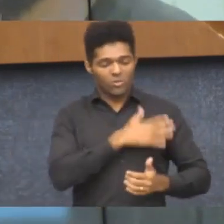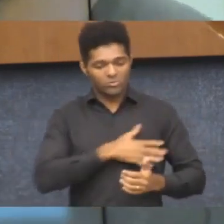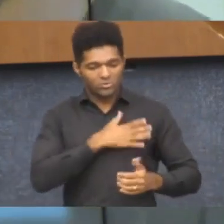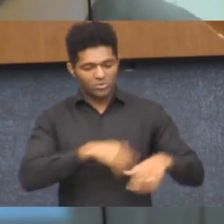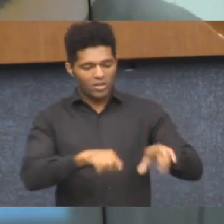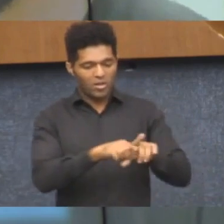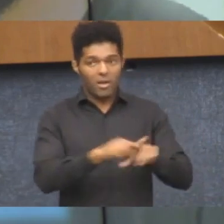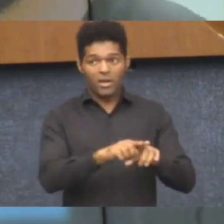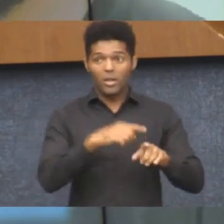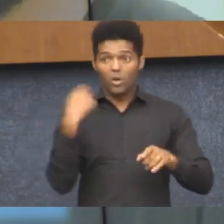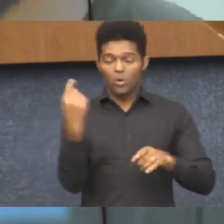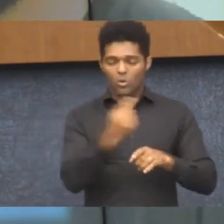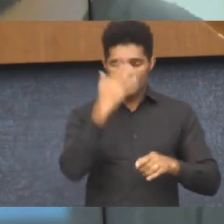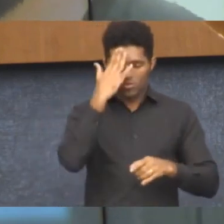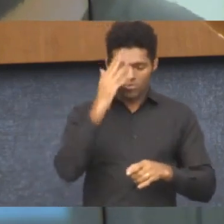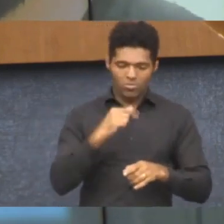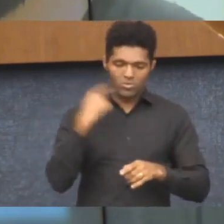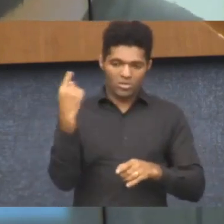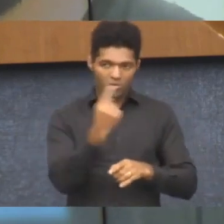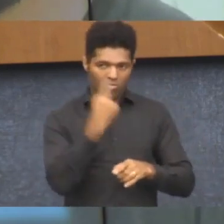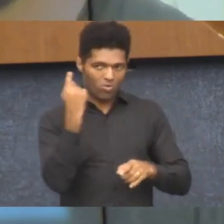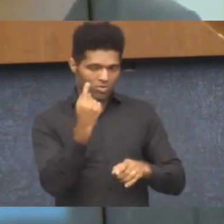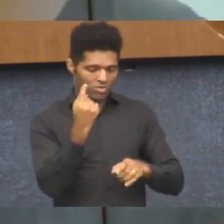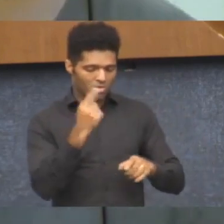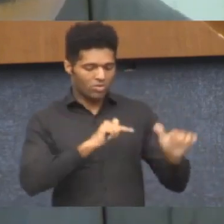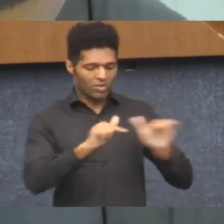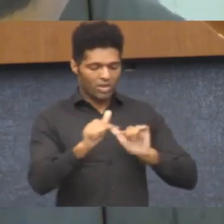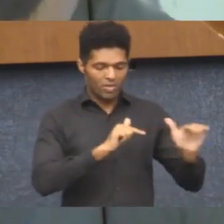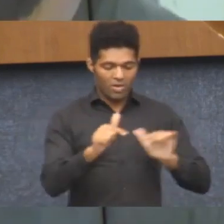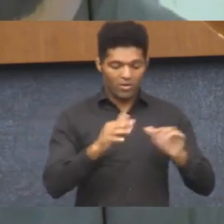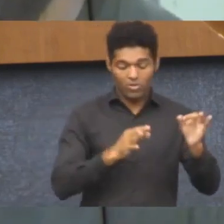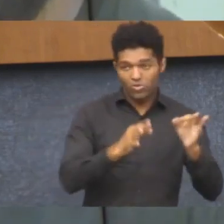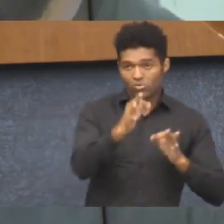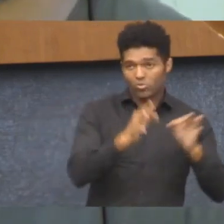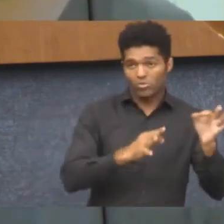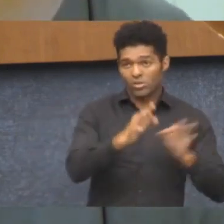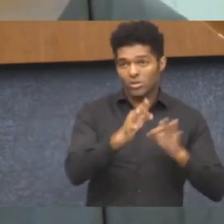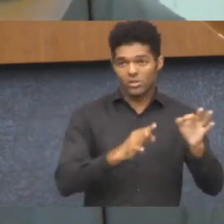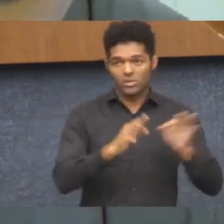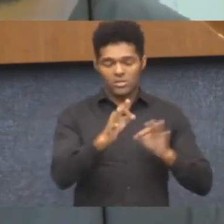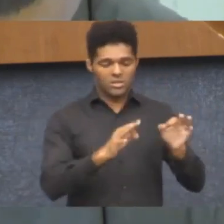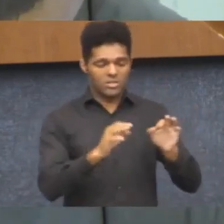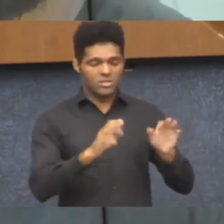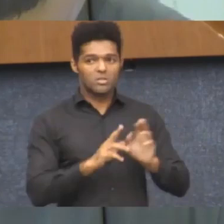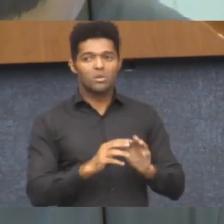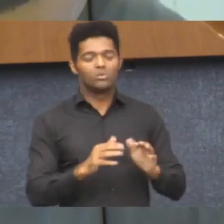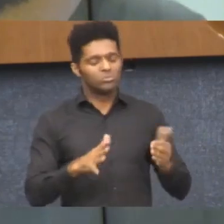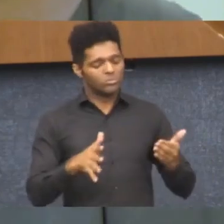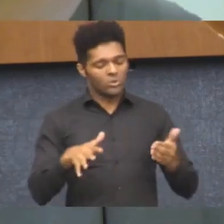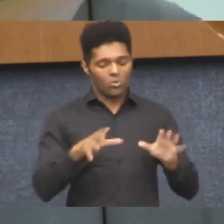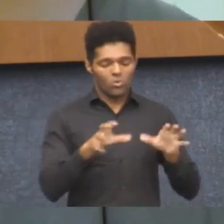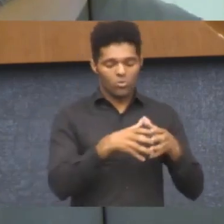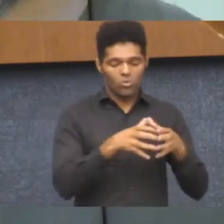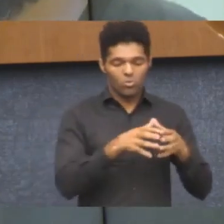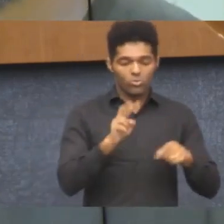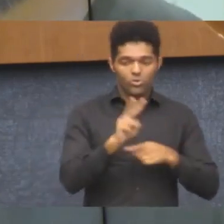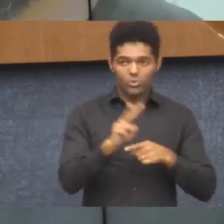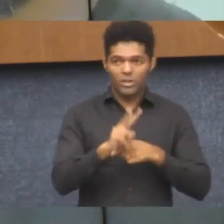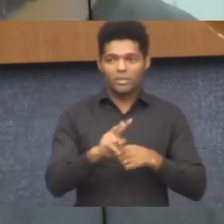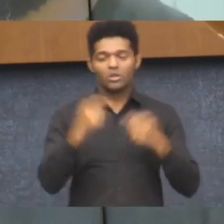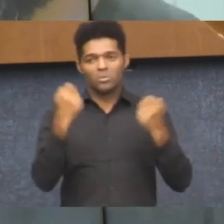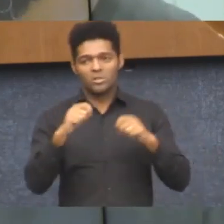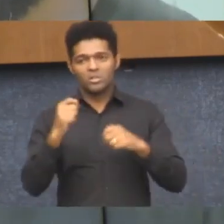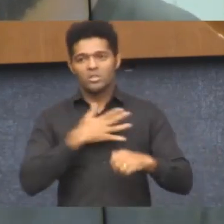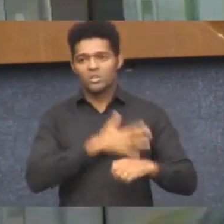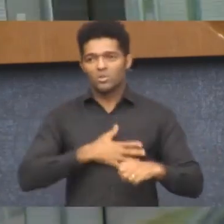porque a gente sabe que o nosso papel é um papel de organização da rede de cuidados. Então tem que gostar de SUS,